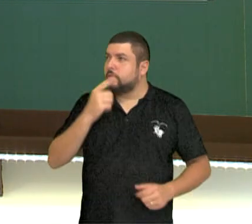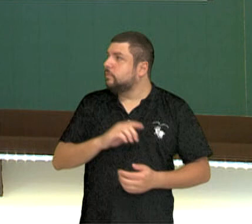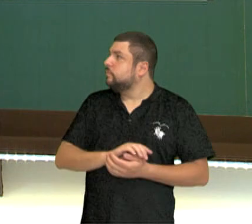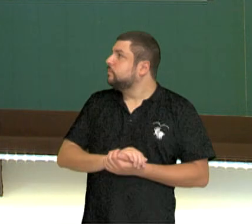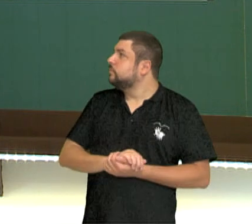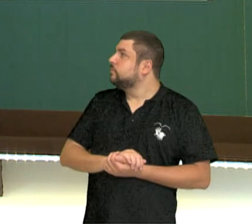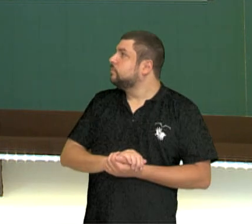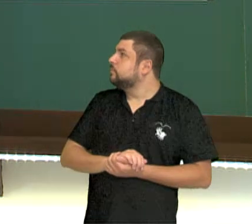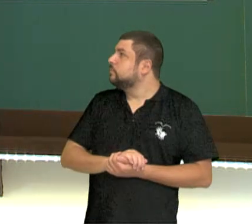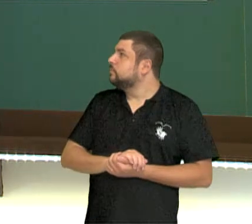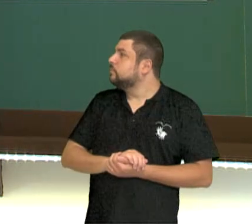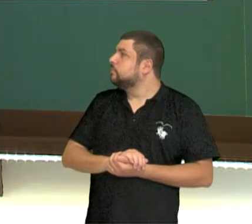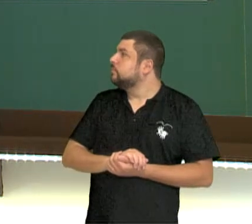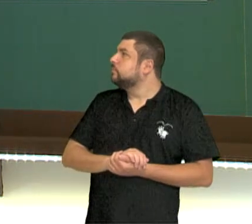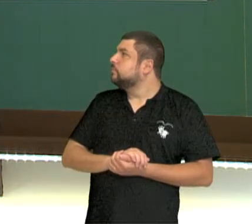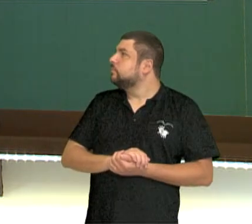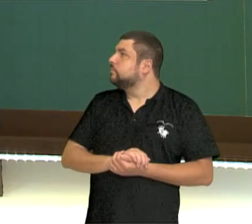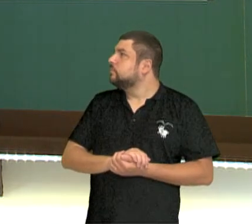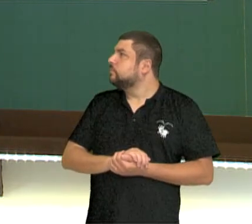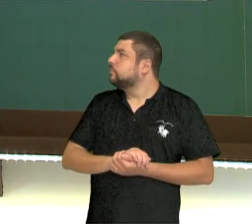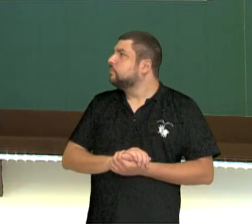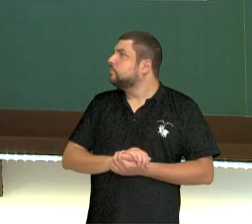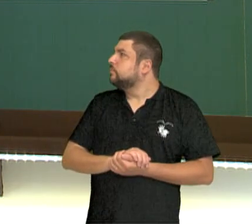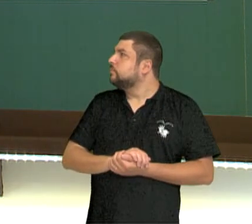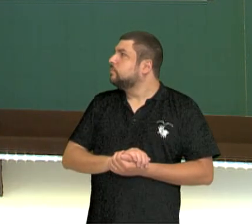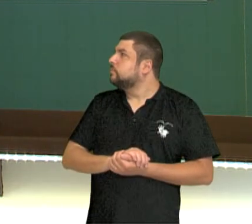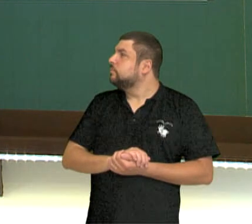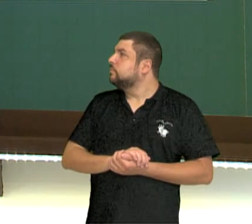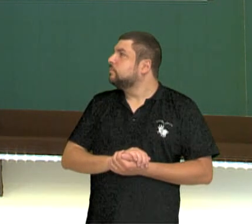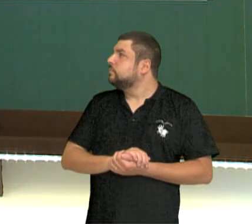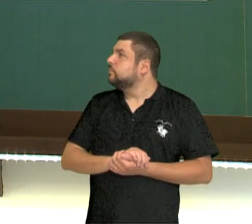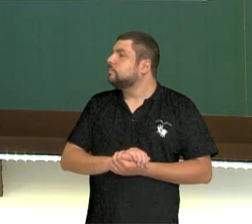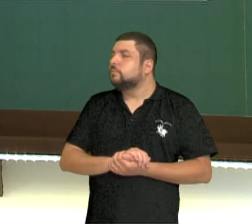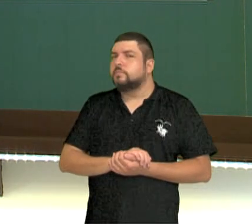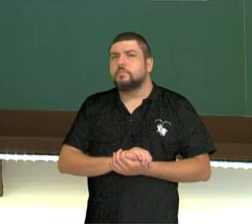permanece então o número atômico dos elementos.